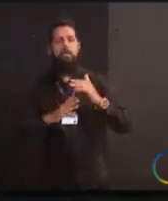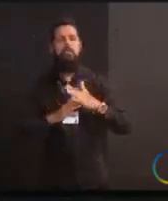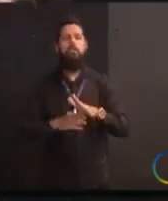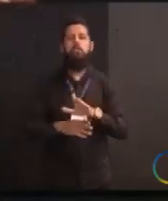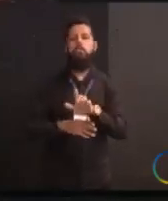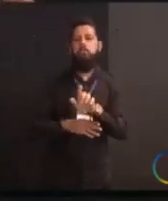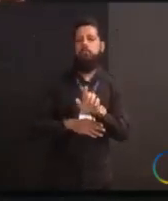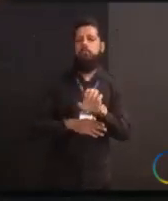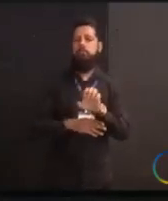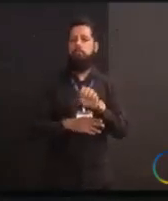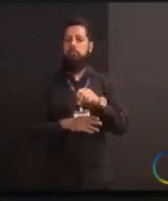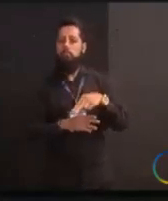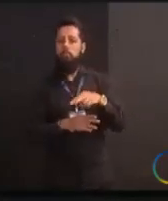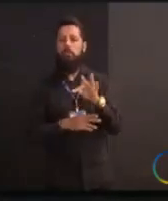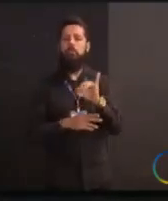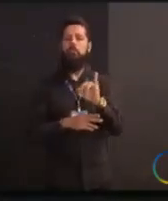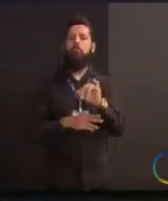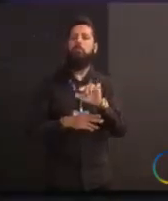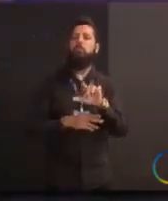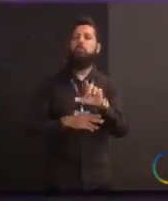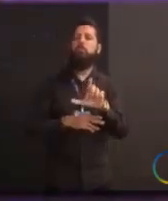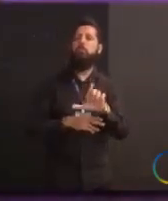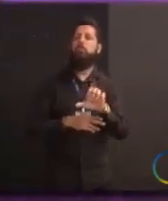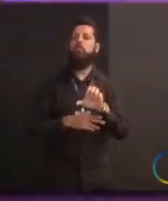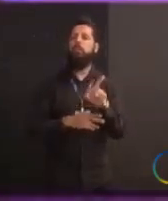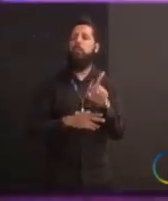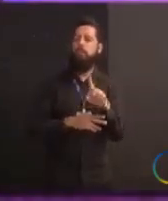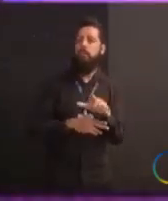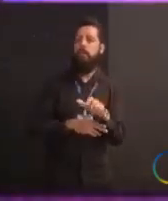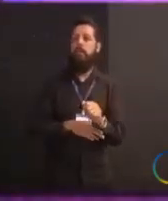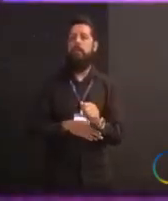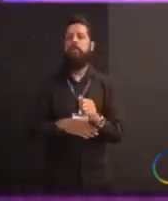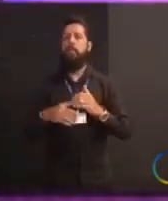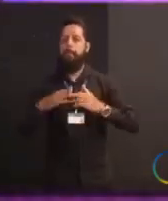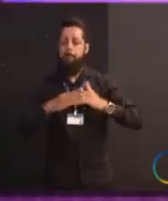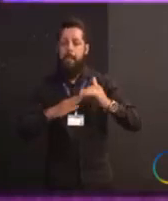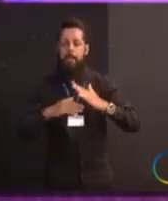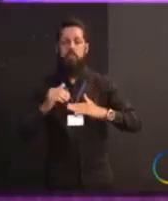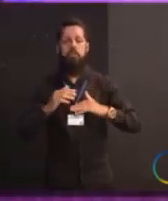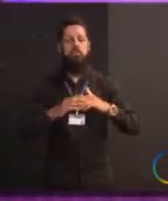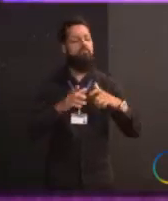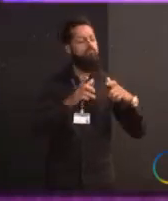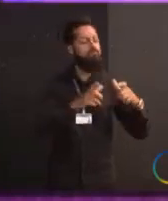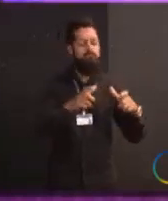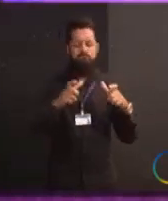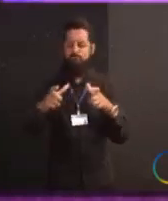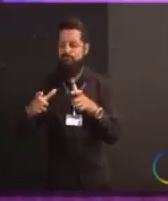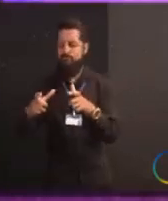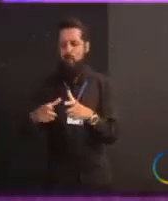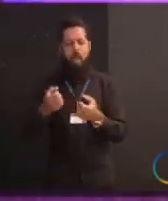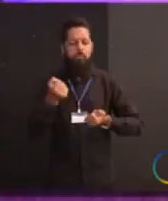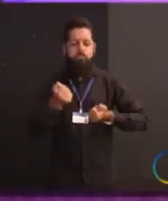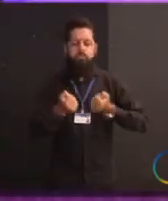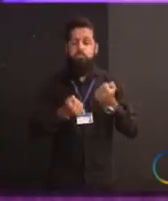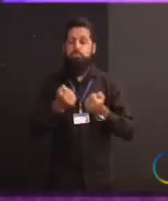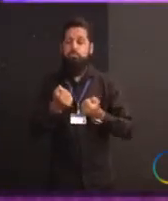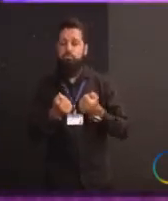no trabalho, gentileza no trânsito, gentileza na reciclagem do lixo,